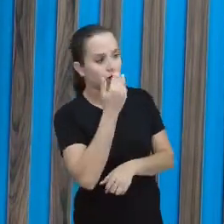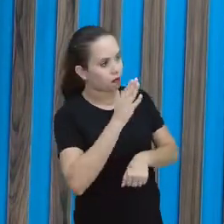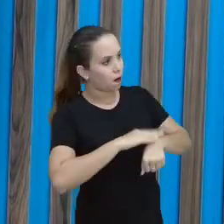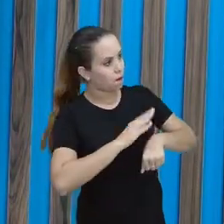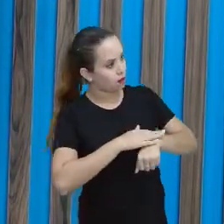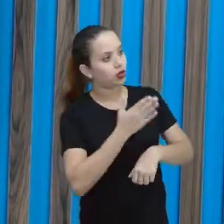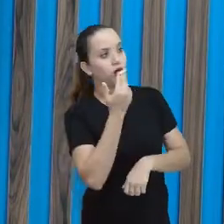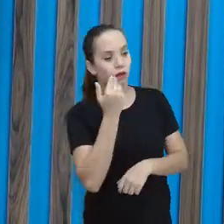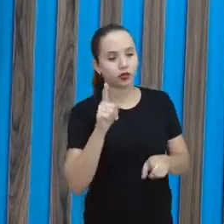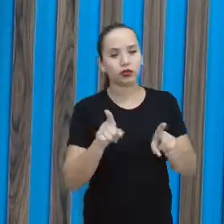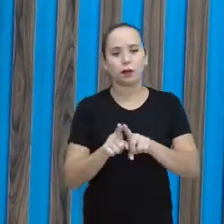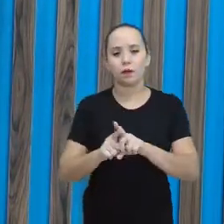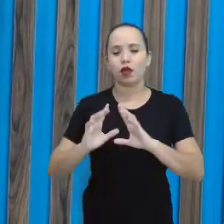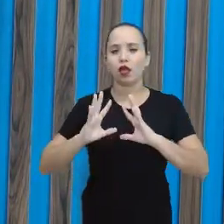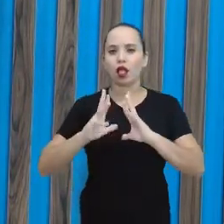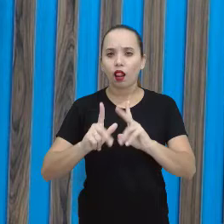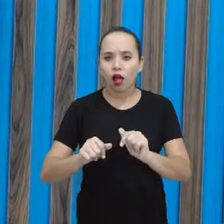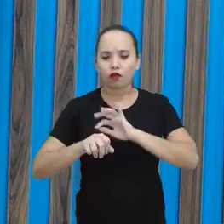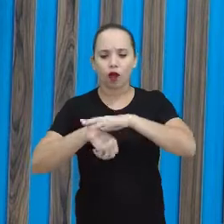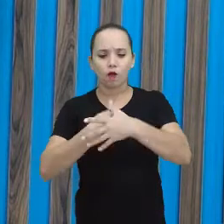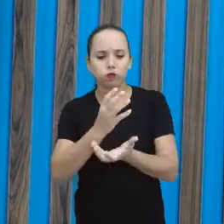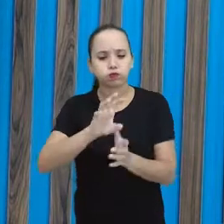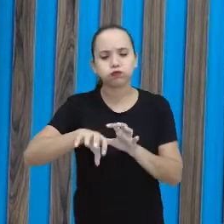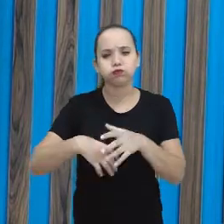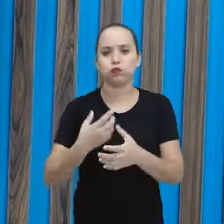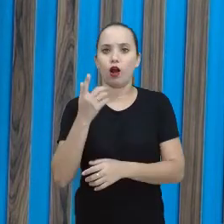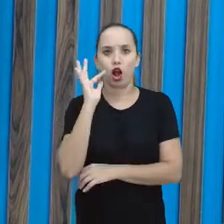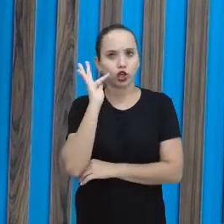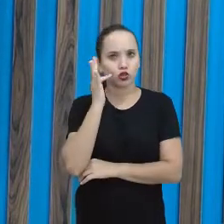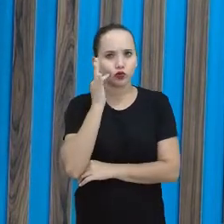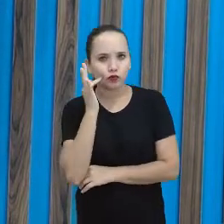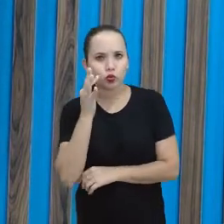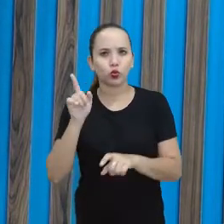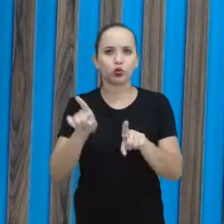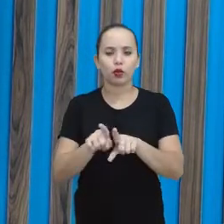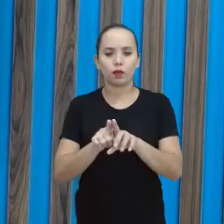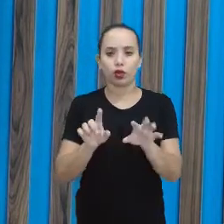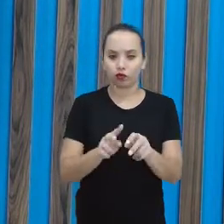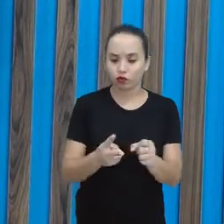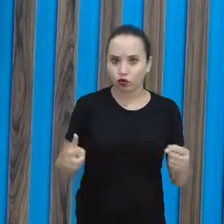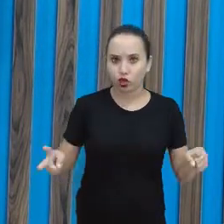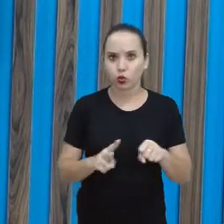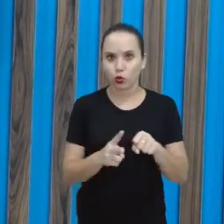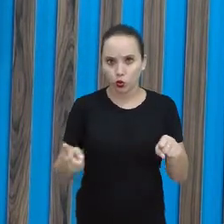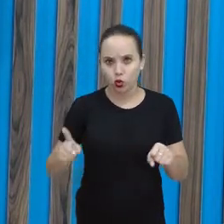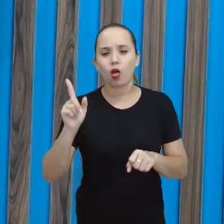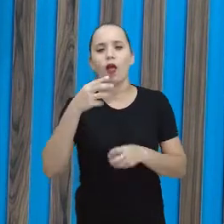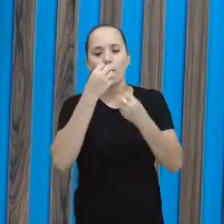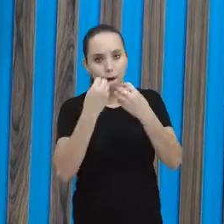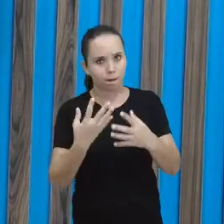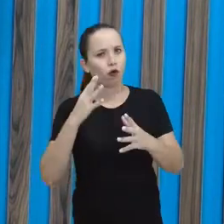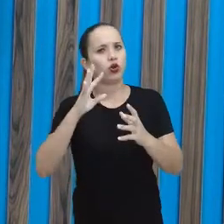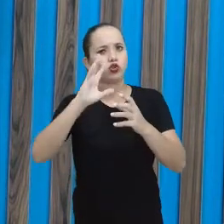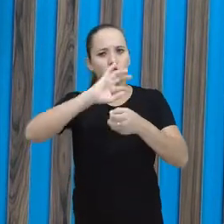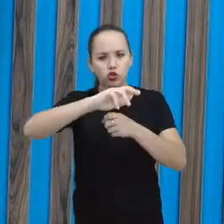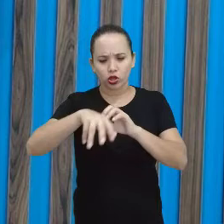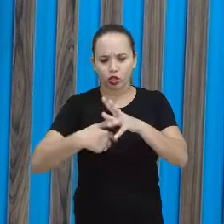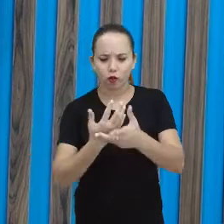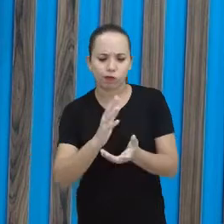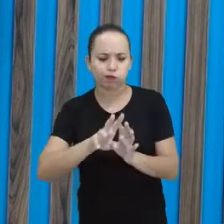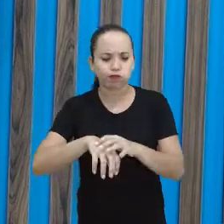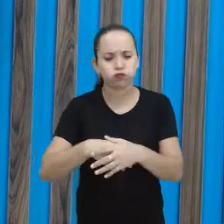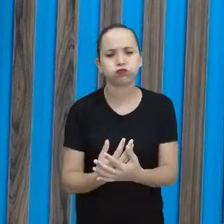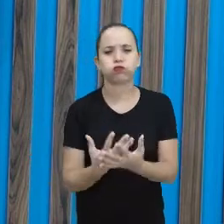os alimentos, como frutas e verduras, né, que chegam aí na nossa casa. É bom a gente lavar com água corrente, colocar